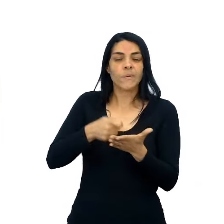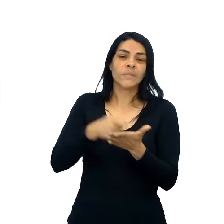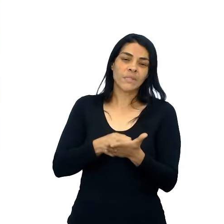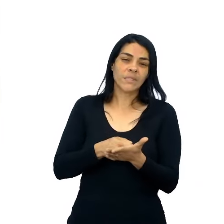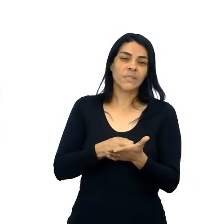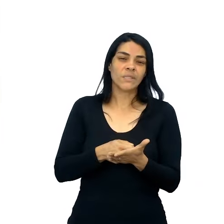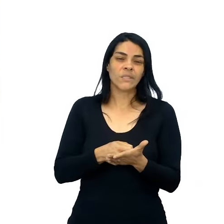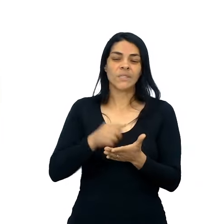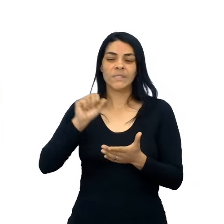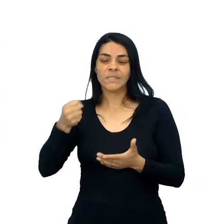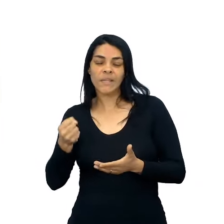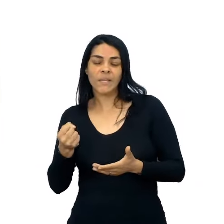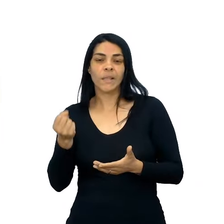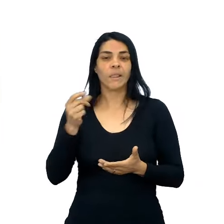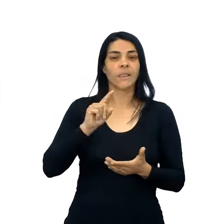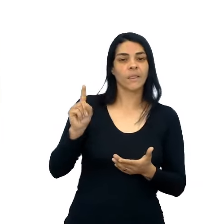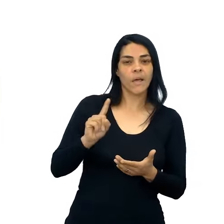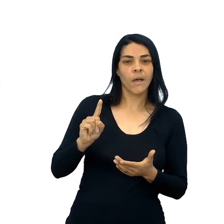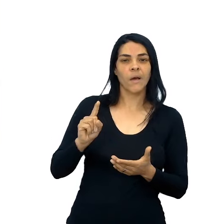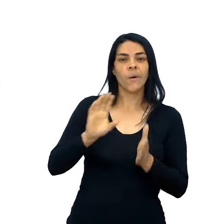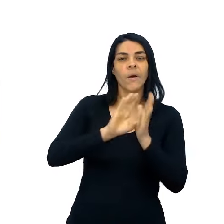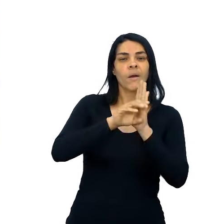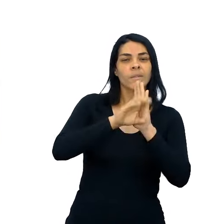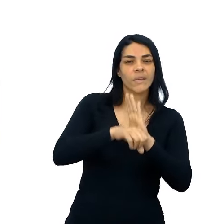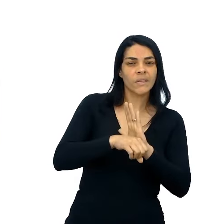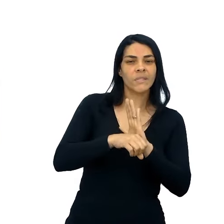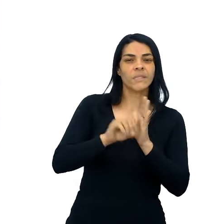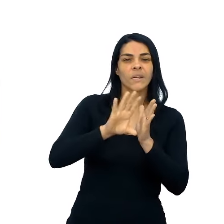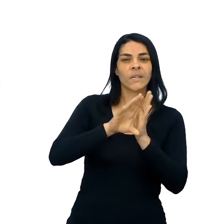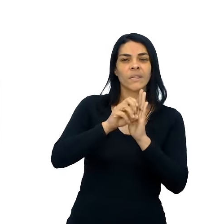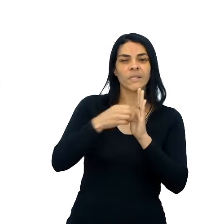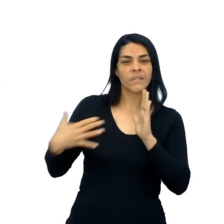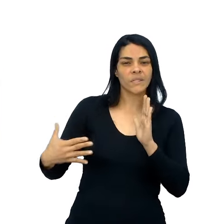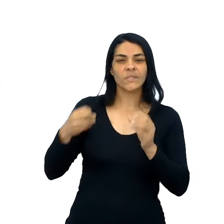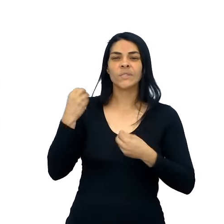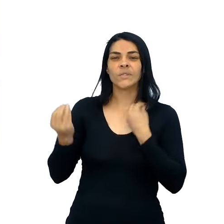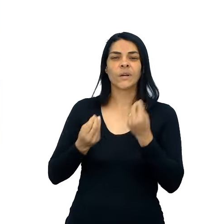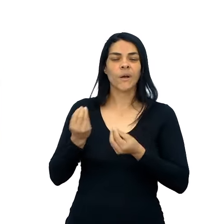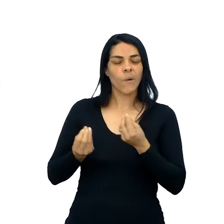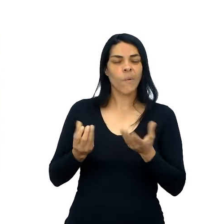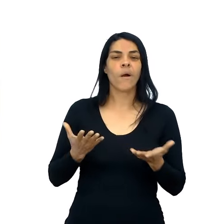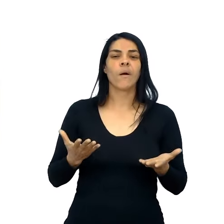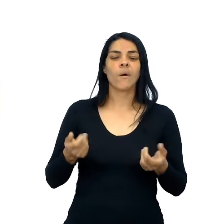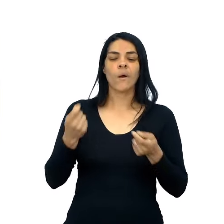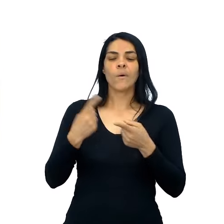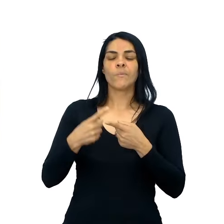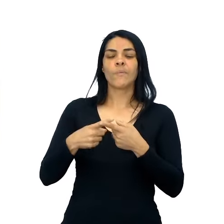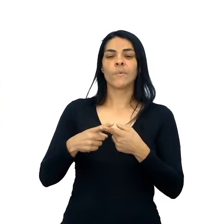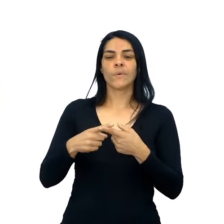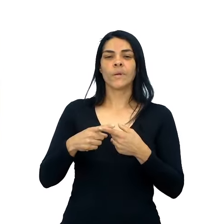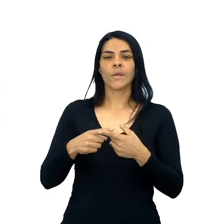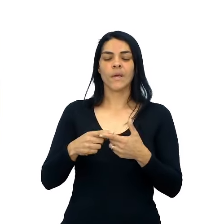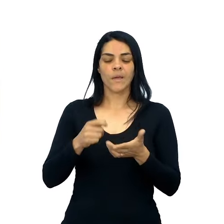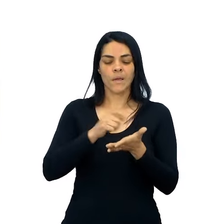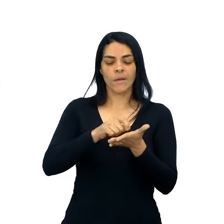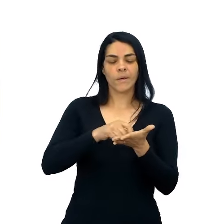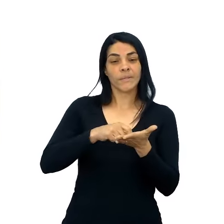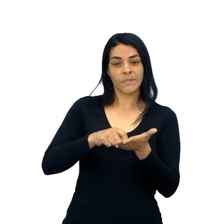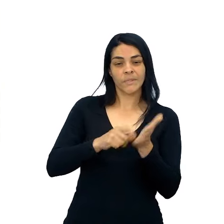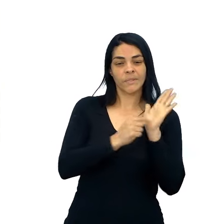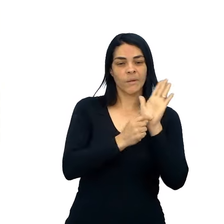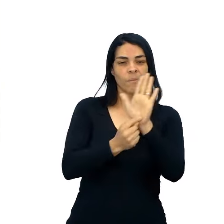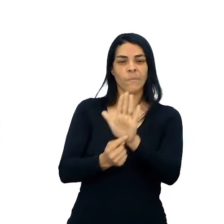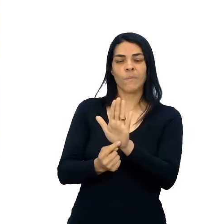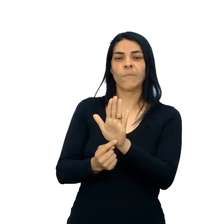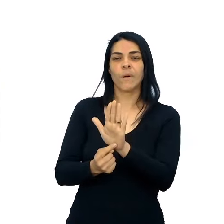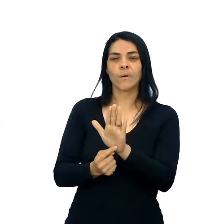exige? Quais as características precisam ser consideradas? Porque o processo de escrita, ele traz